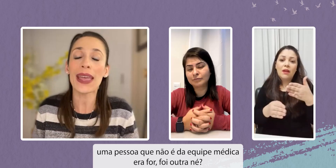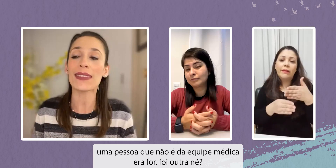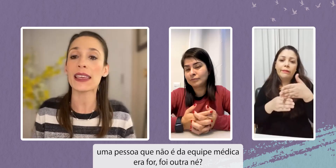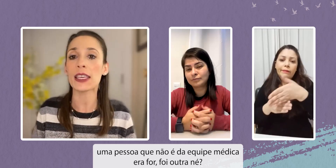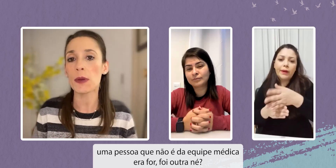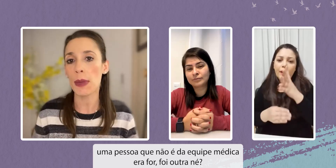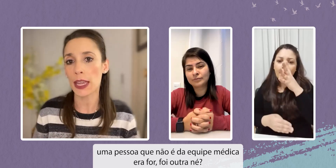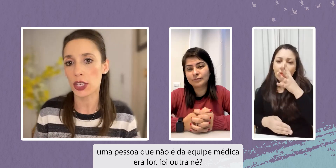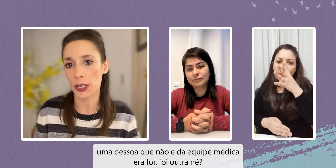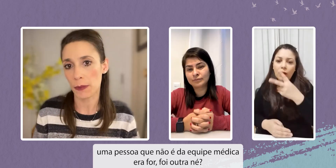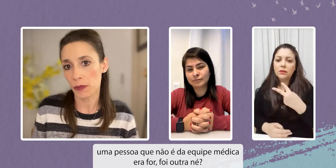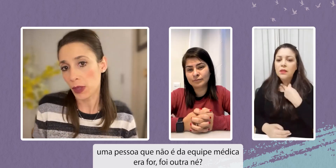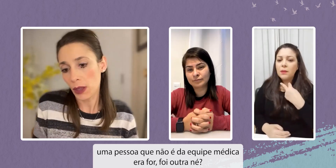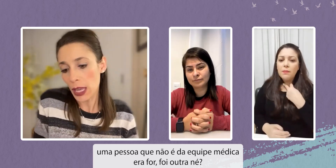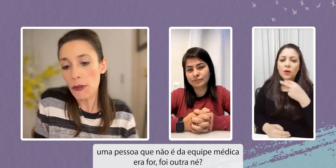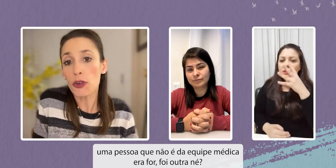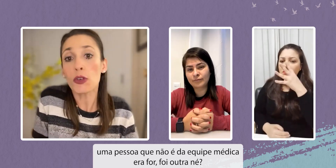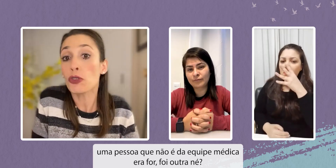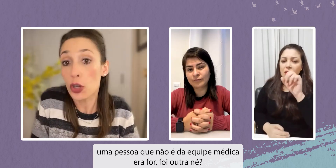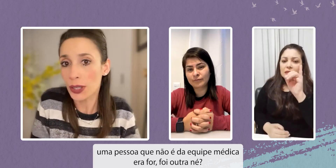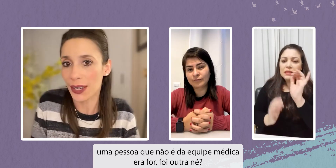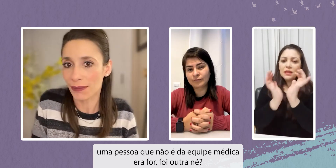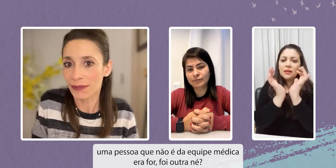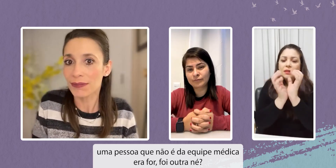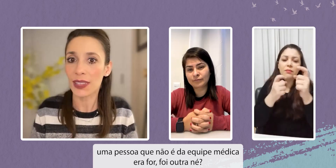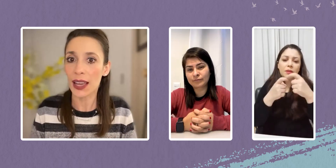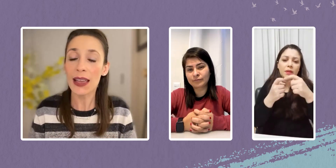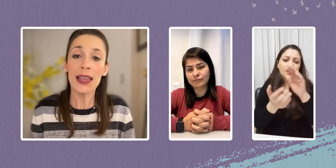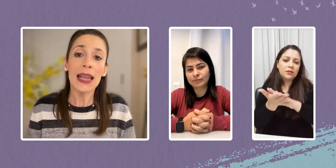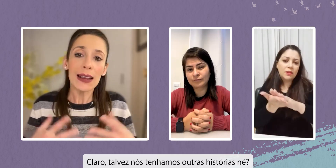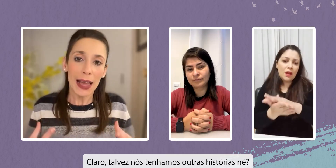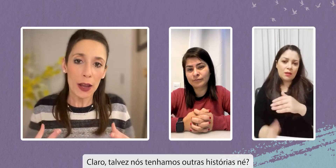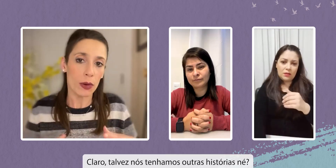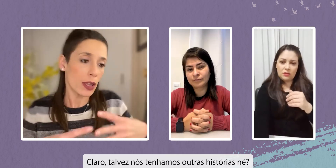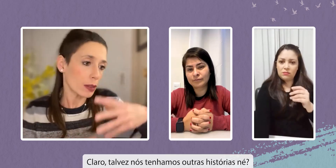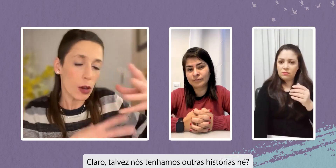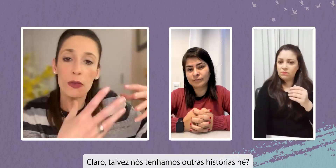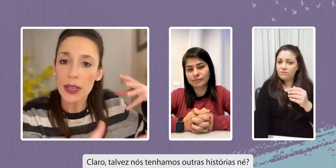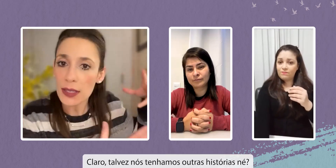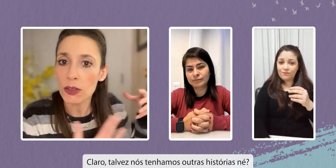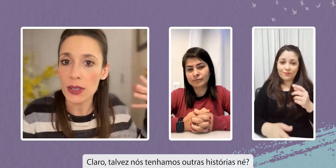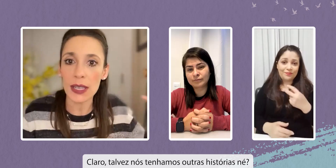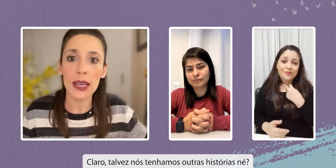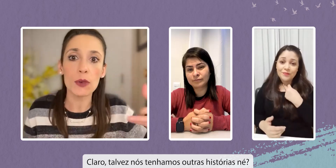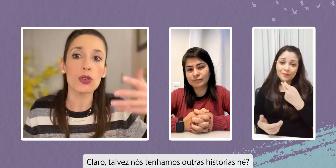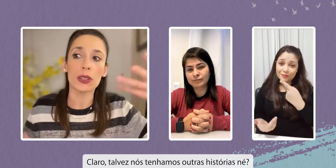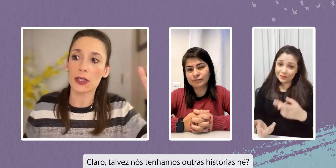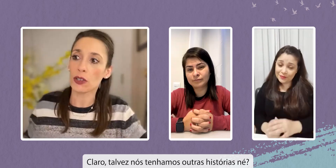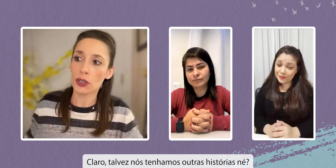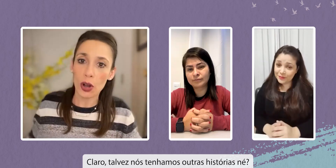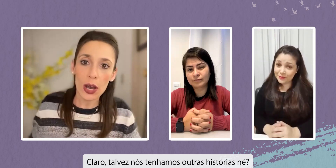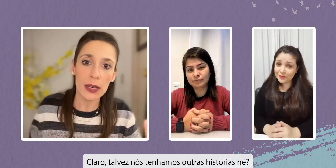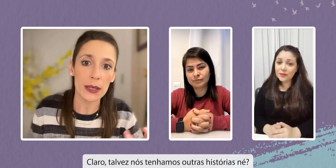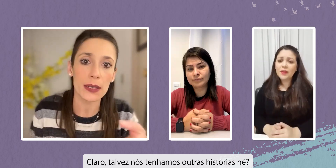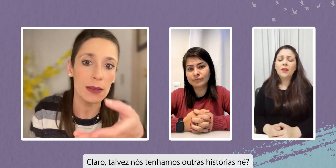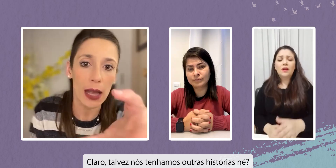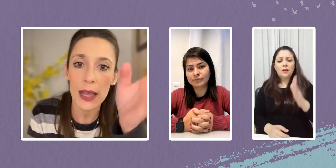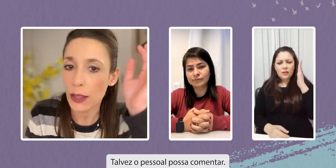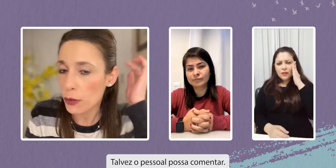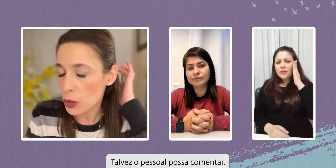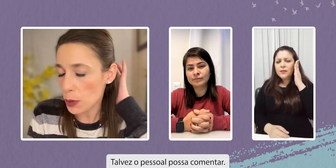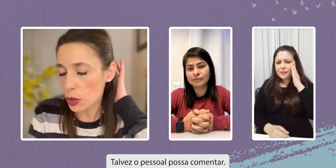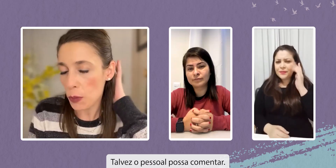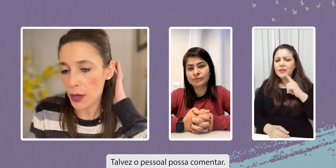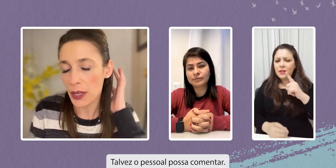pessoa que não é da equipe médica. Foi outra, né? Claro, Talvez nós tenhamos outras histórias,